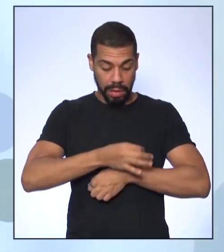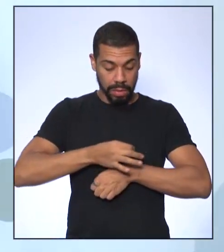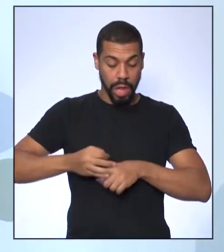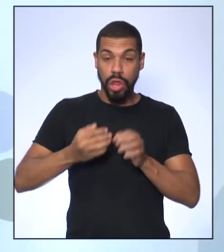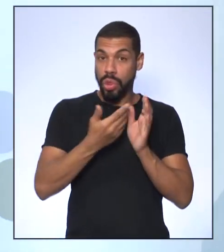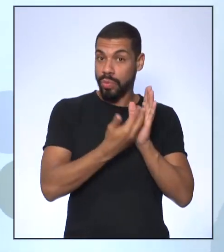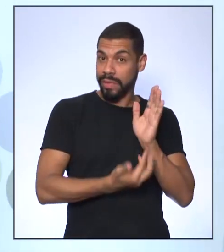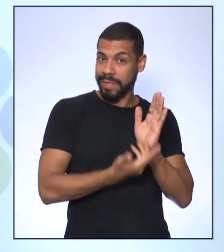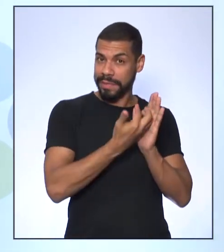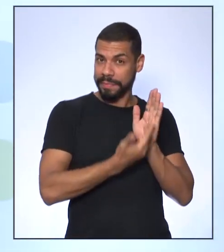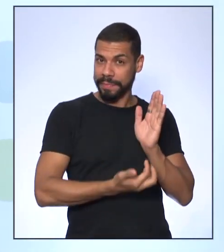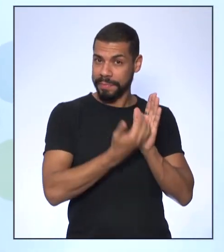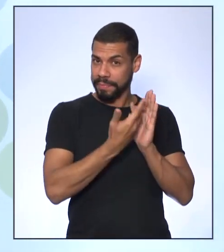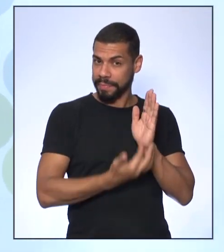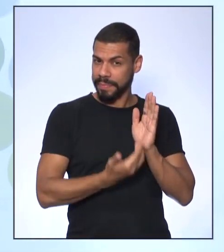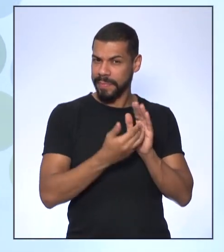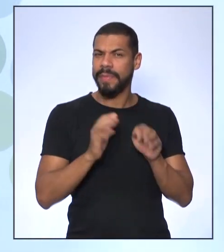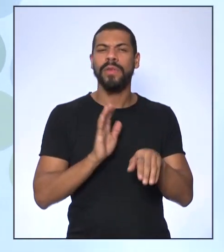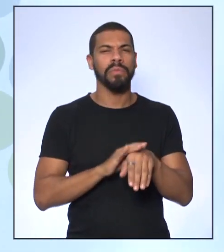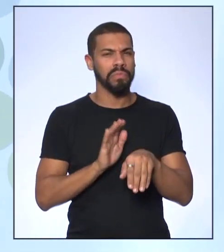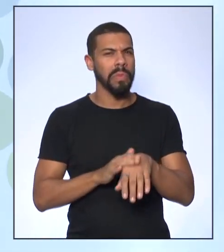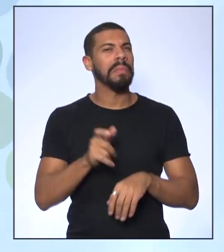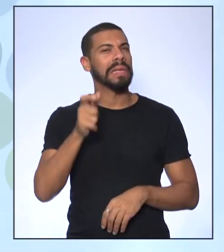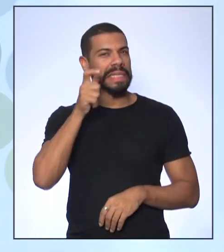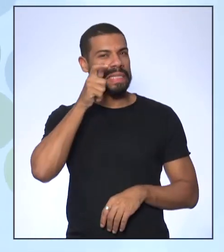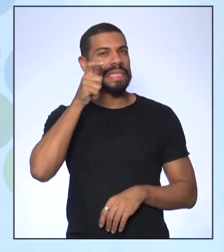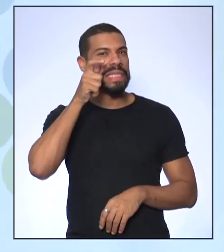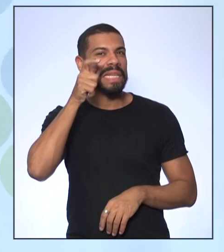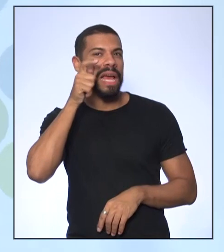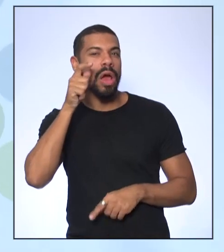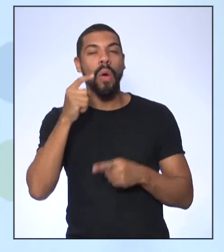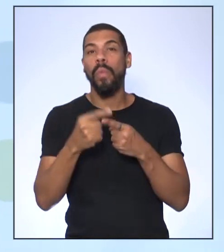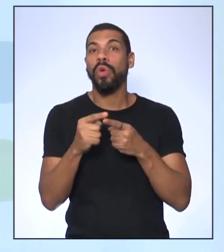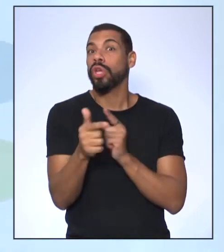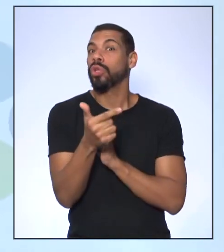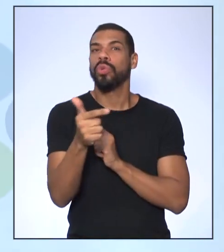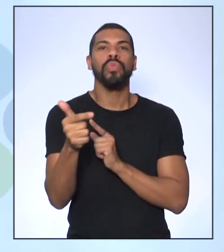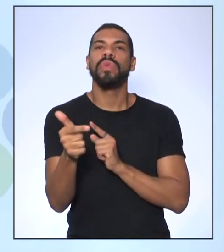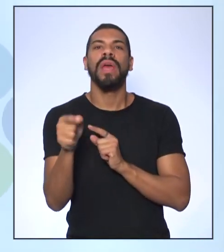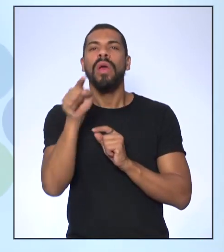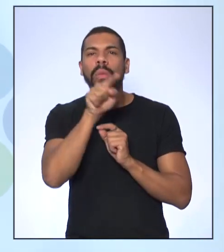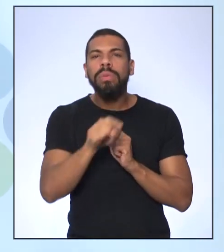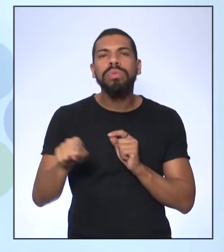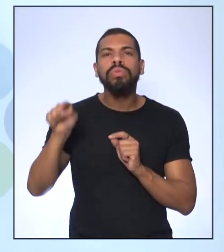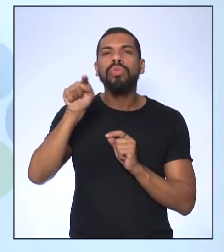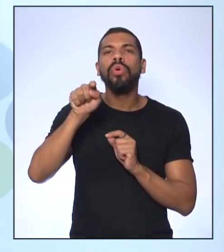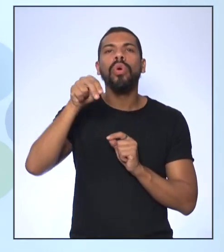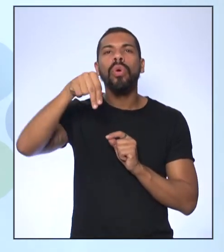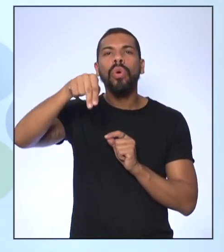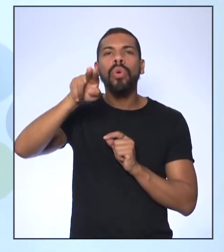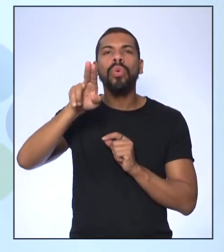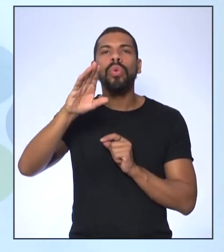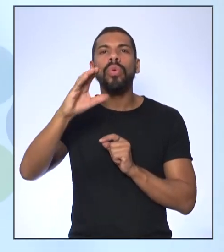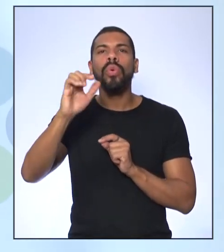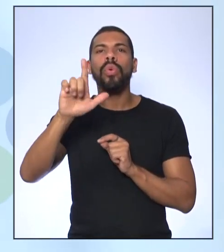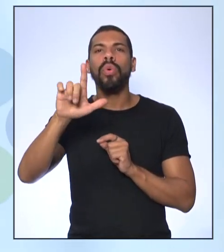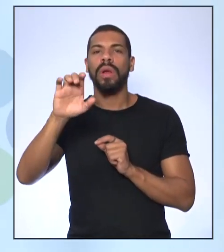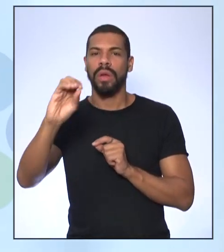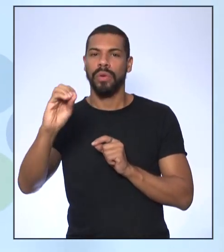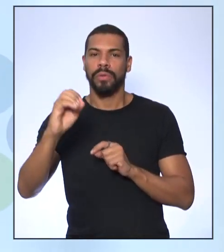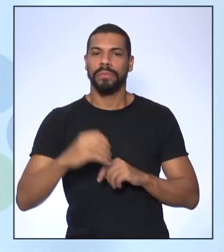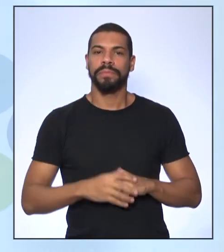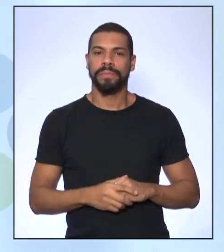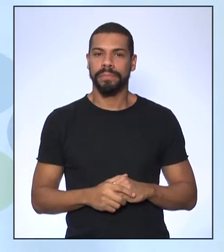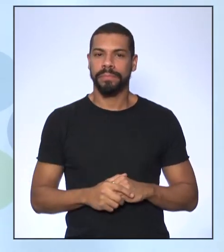As hemácias, elas são super interessantes, porque elas não possuem núcleo. Tá? Então, é uma célula diferente, um pouco diferente.